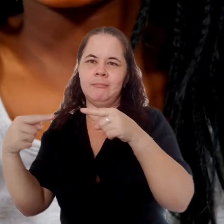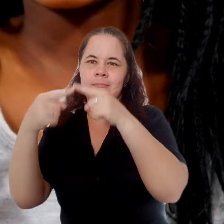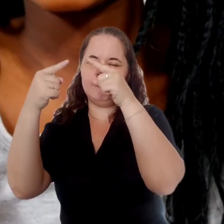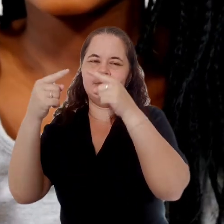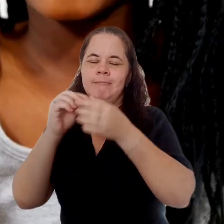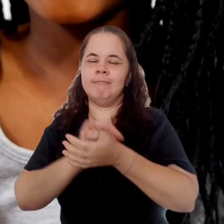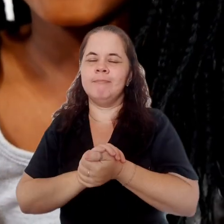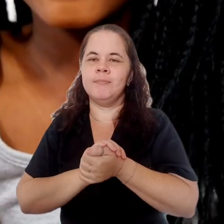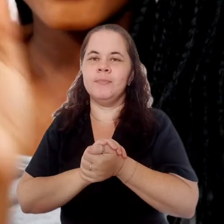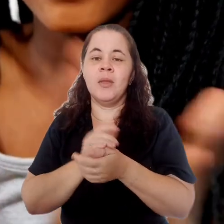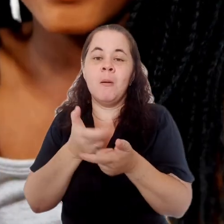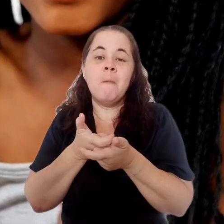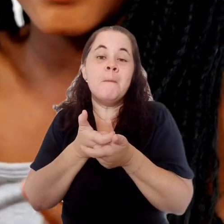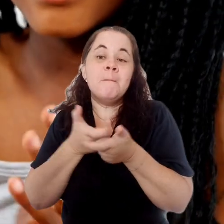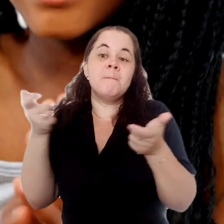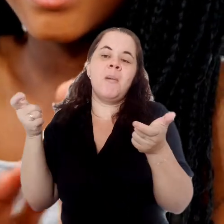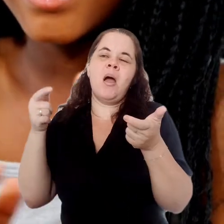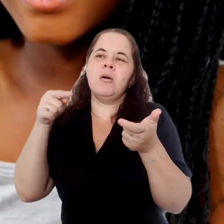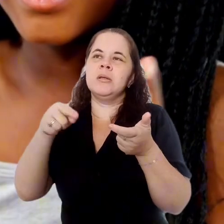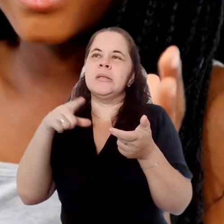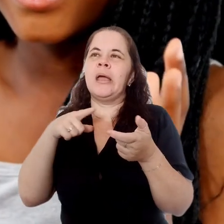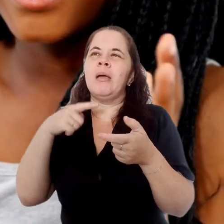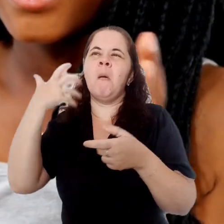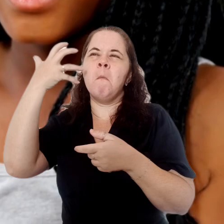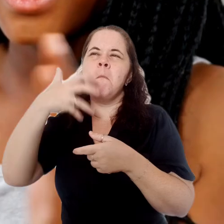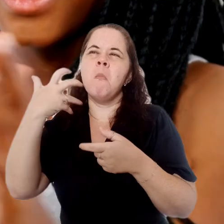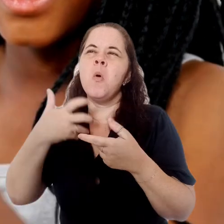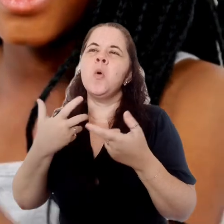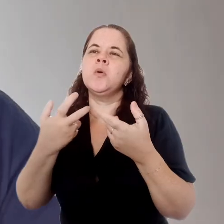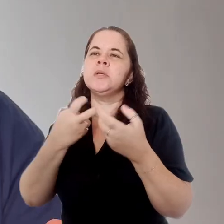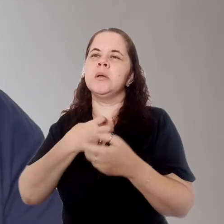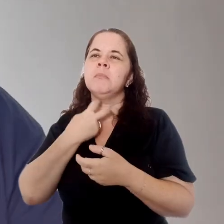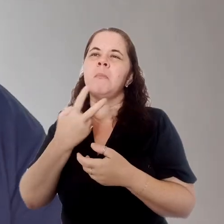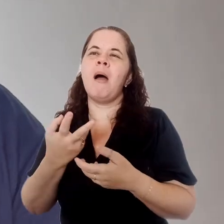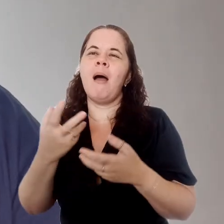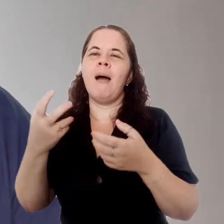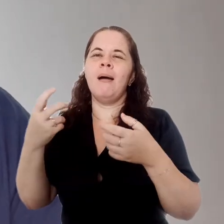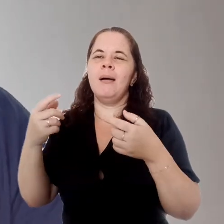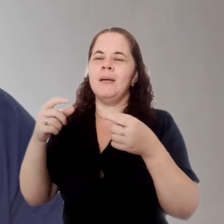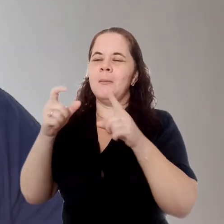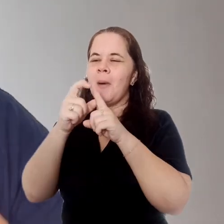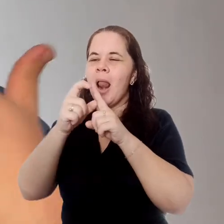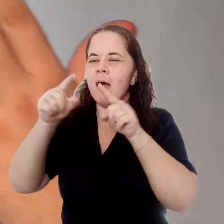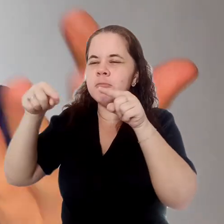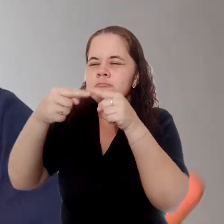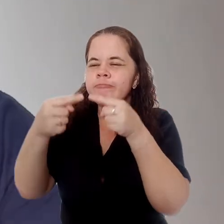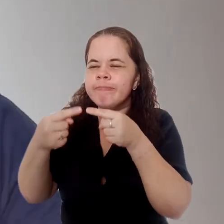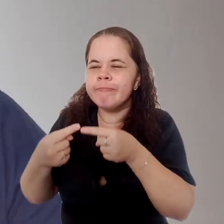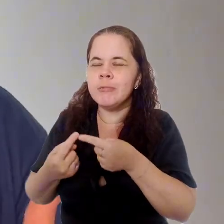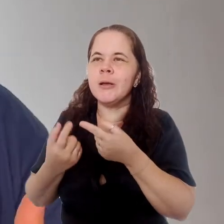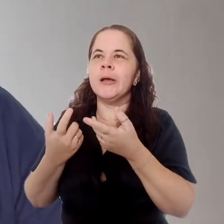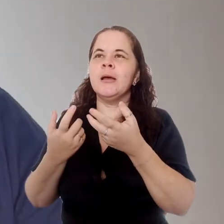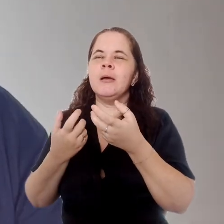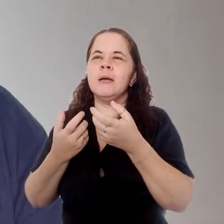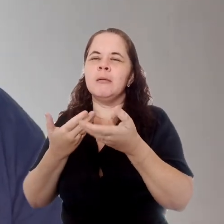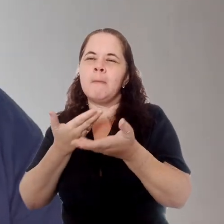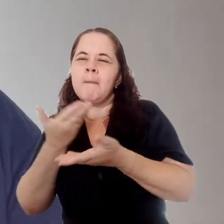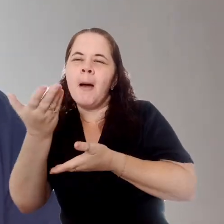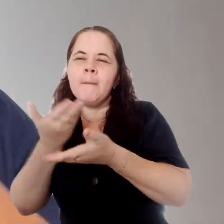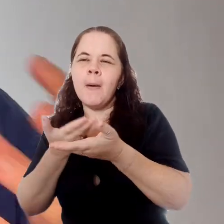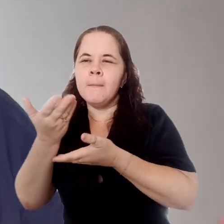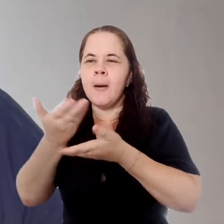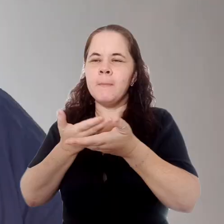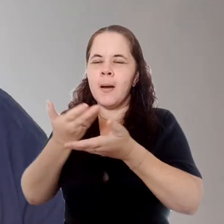e que em sua maioria também envolve cantoria, envolvem músicas, rimas, envolvem desafios verbais,